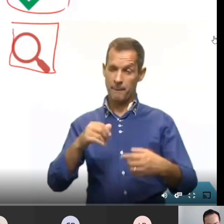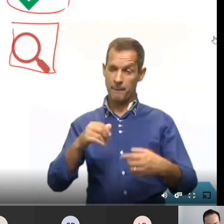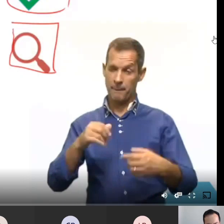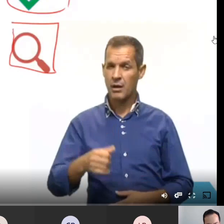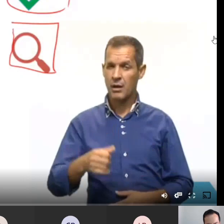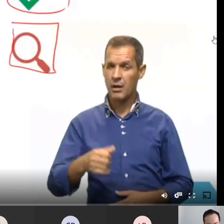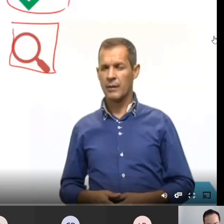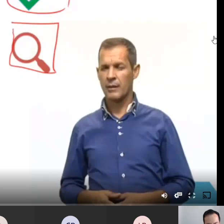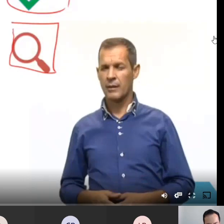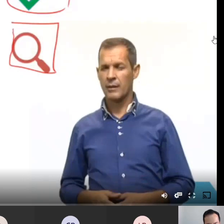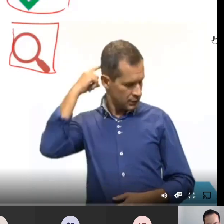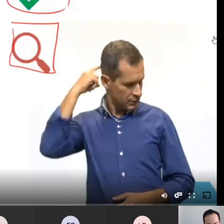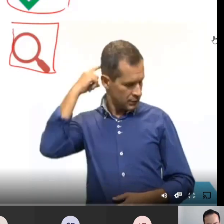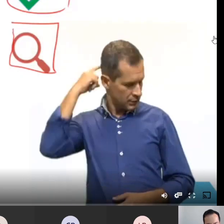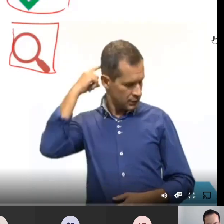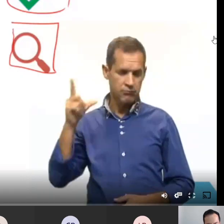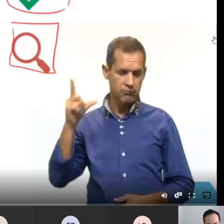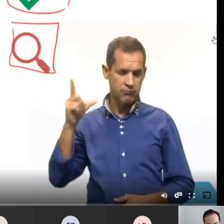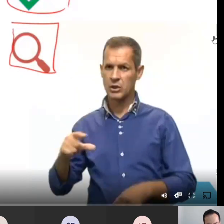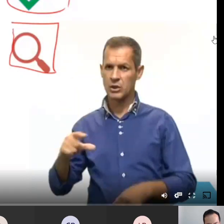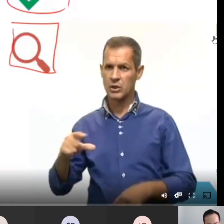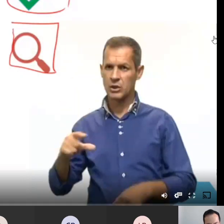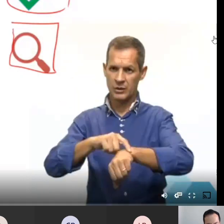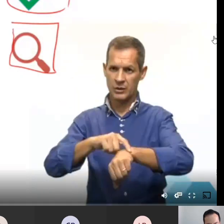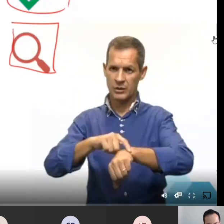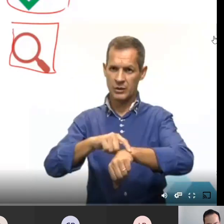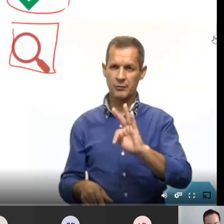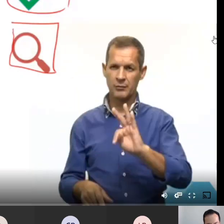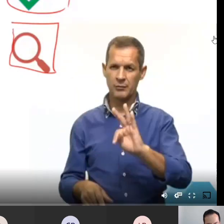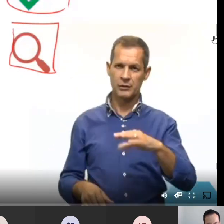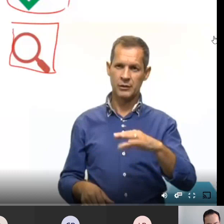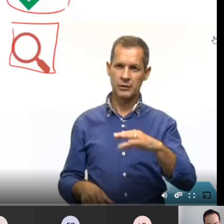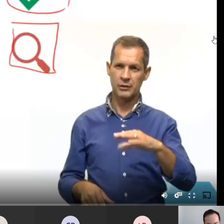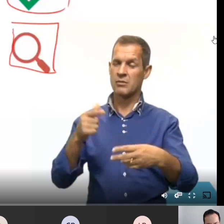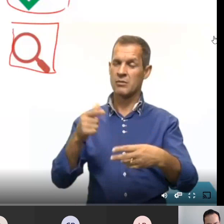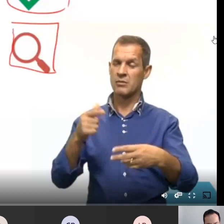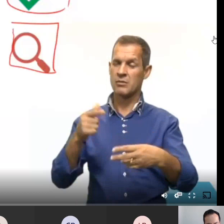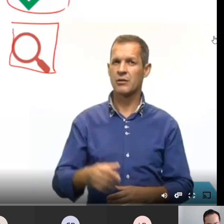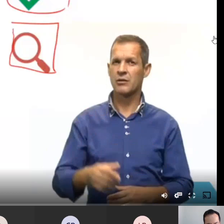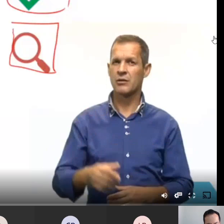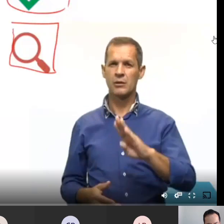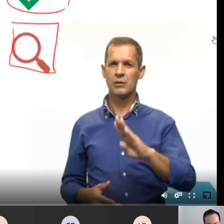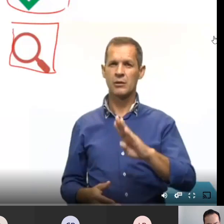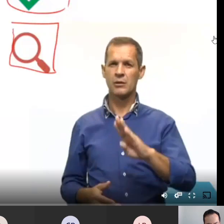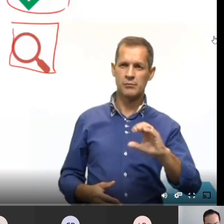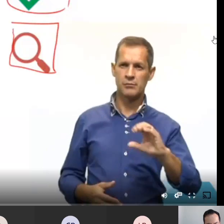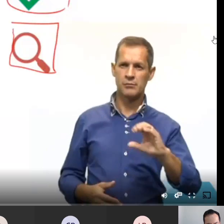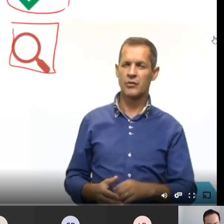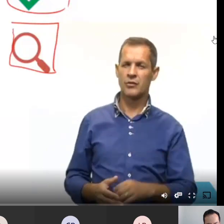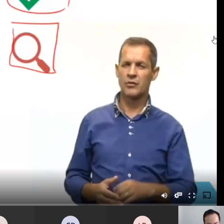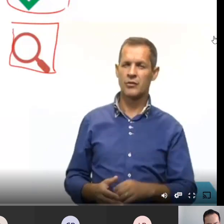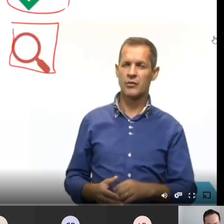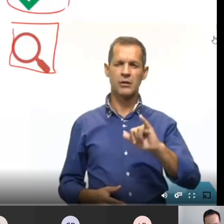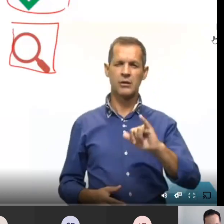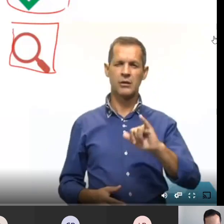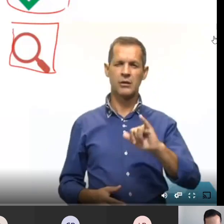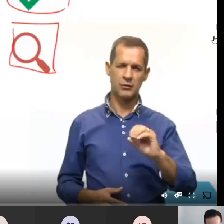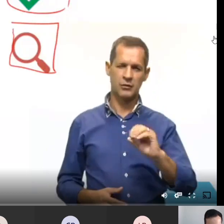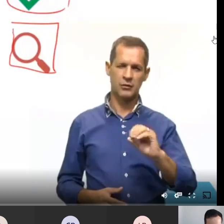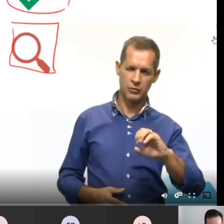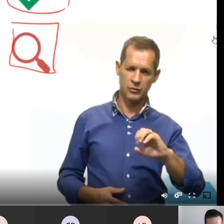Primários, medula óssea e timo. Secundários, baço, os